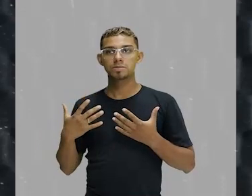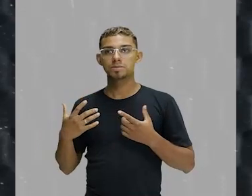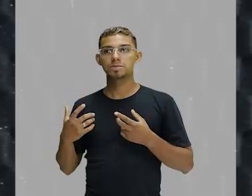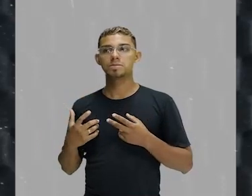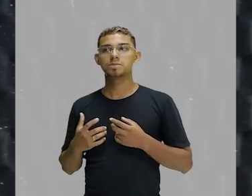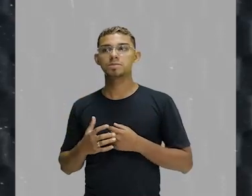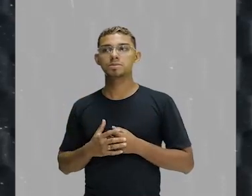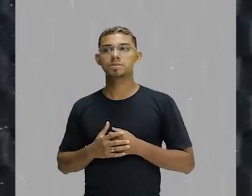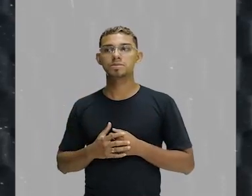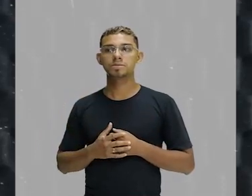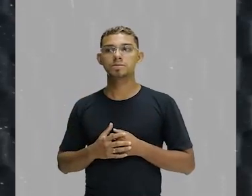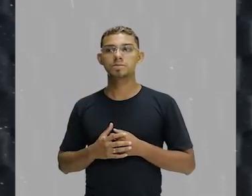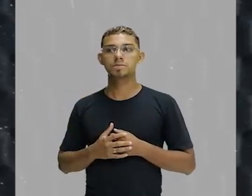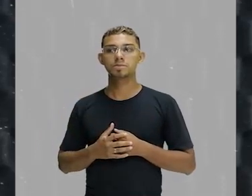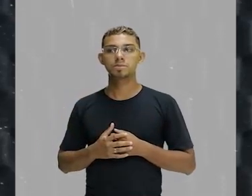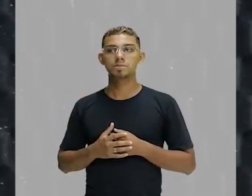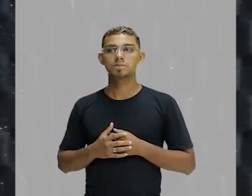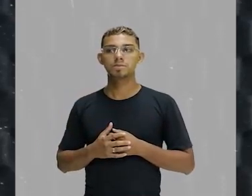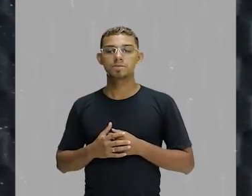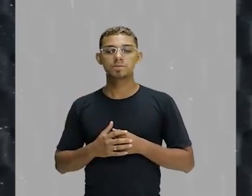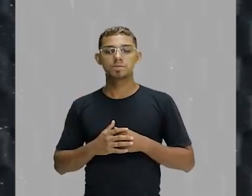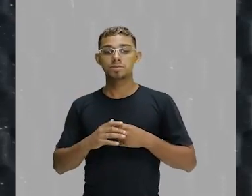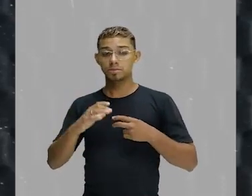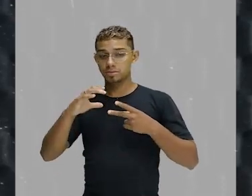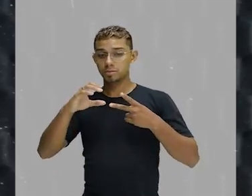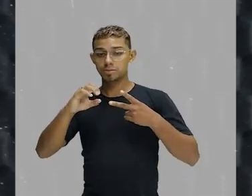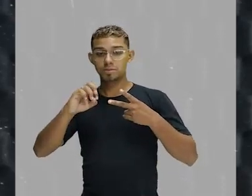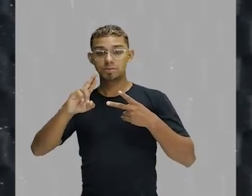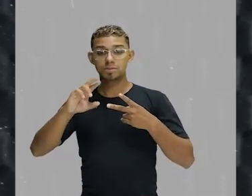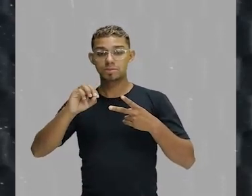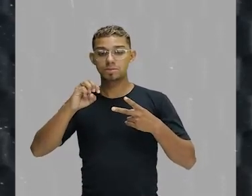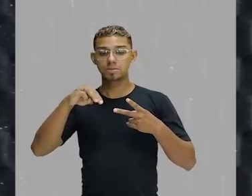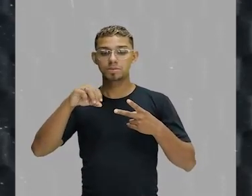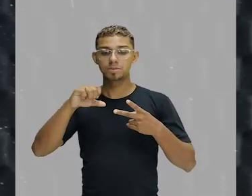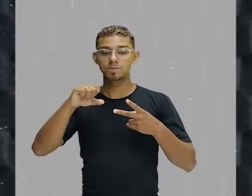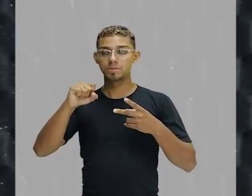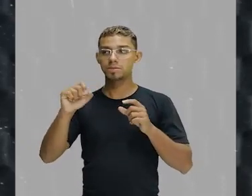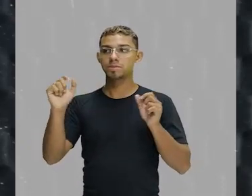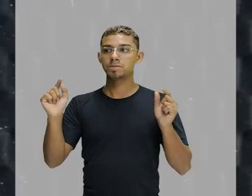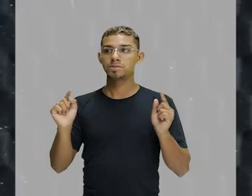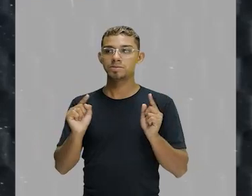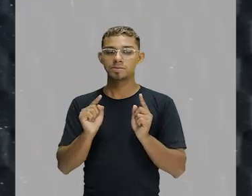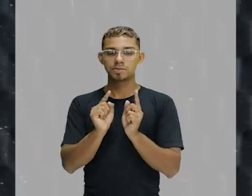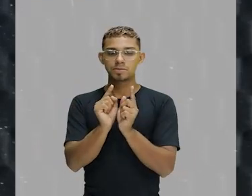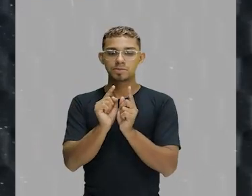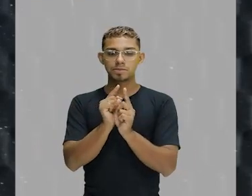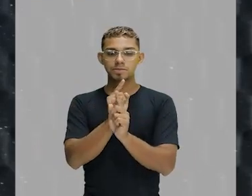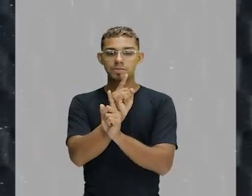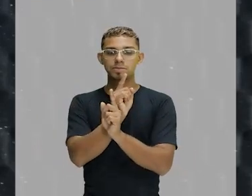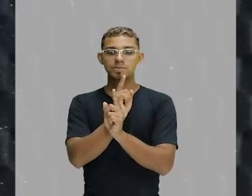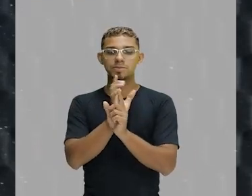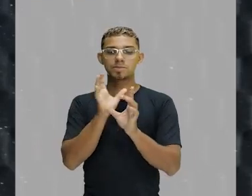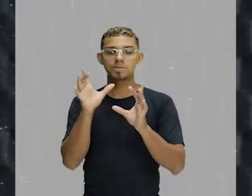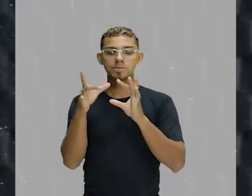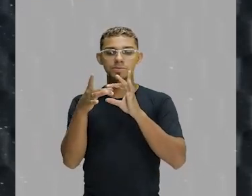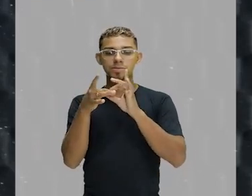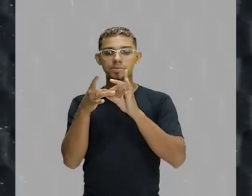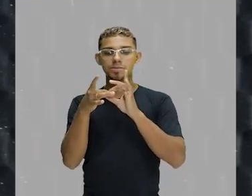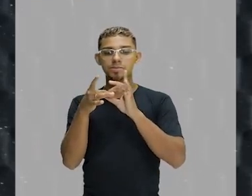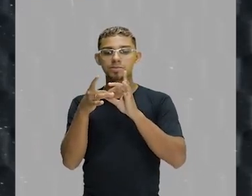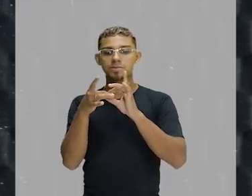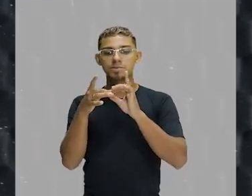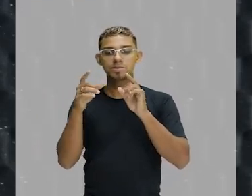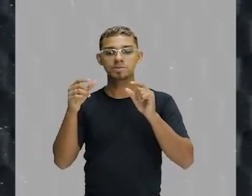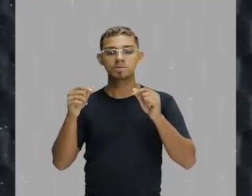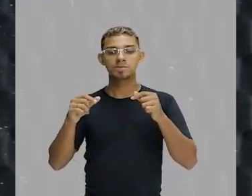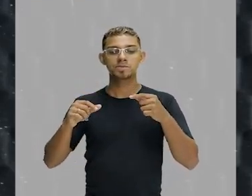que sofreram a permutação gênica, que estava aqui, ó, no núcleo da célula, eles vão se ligar com essas